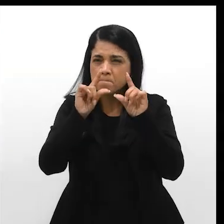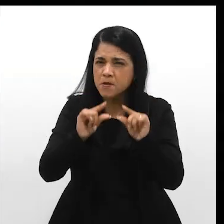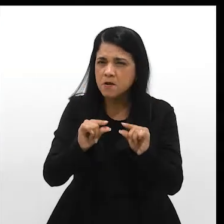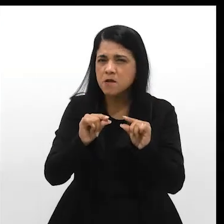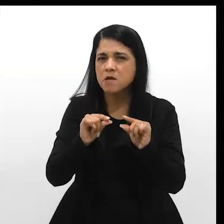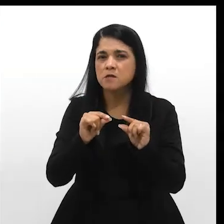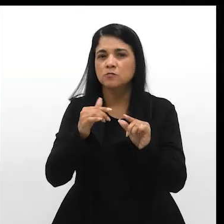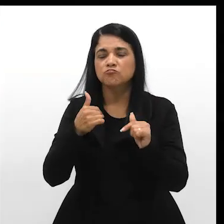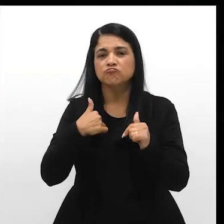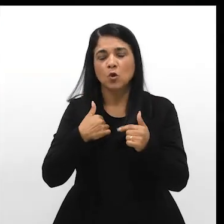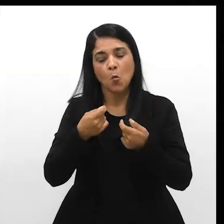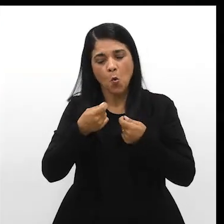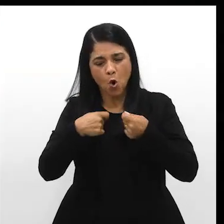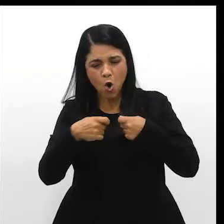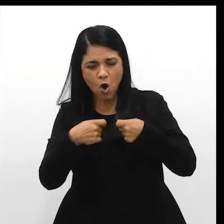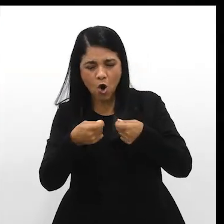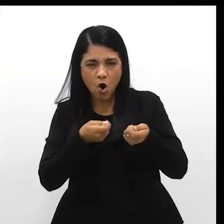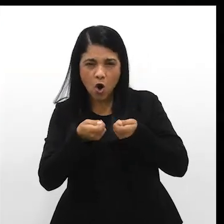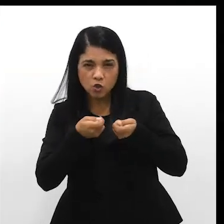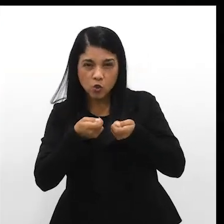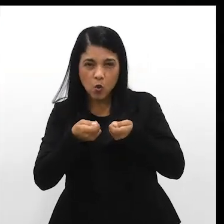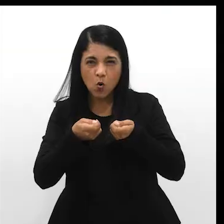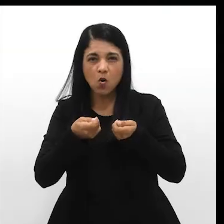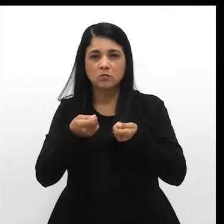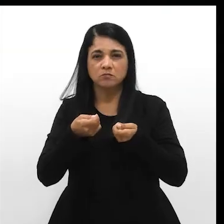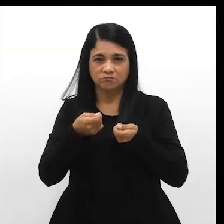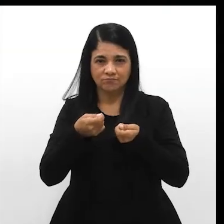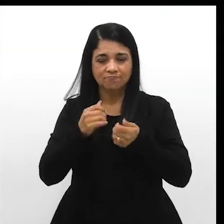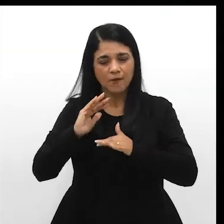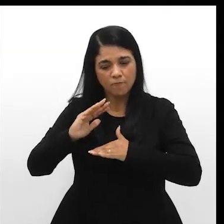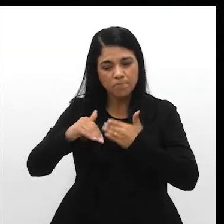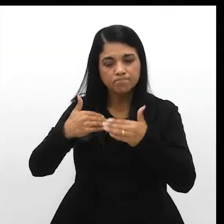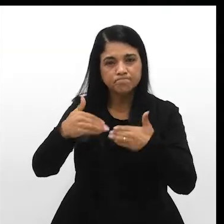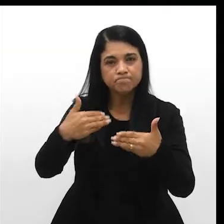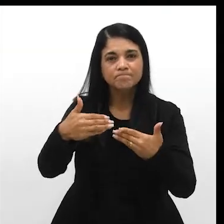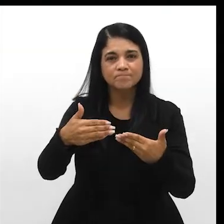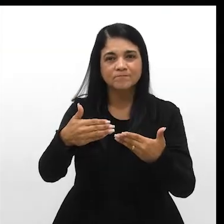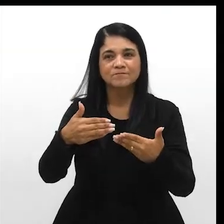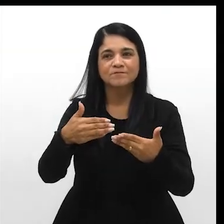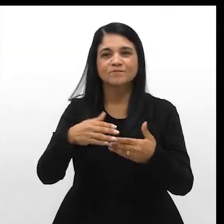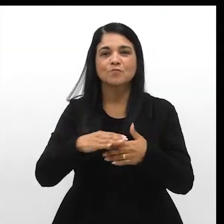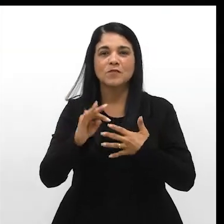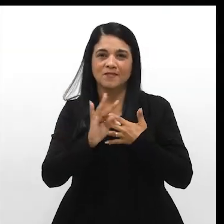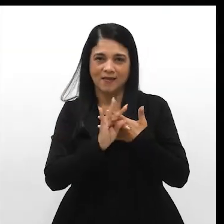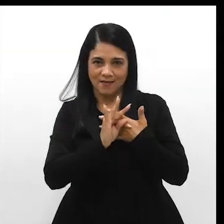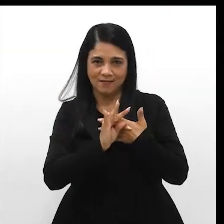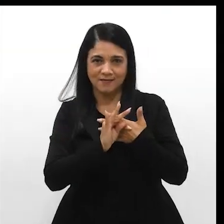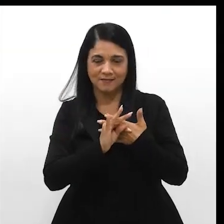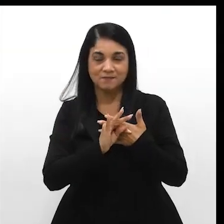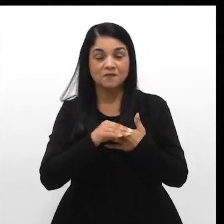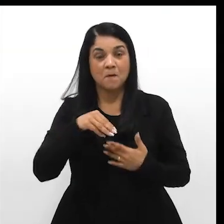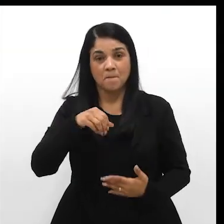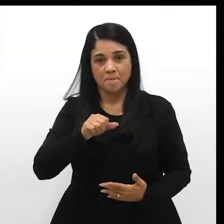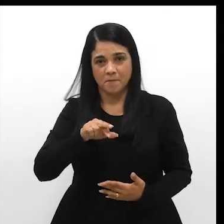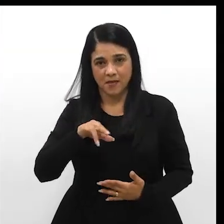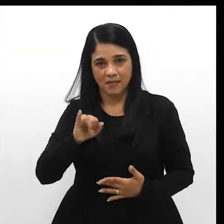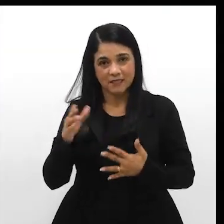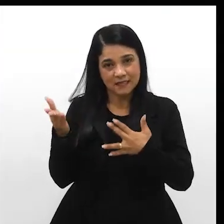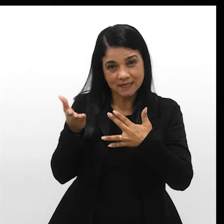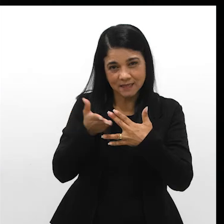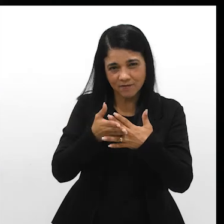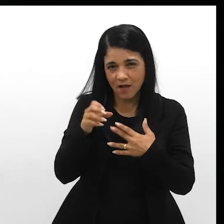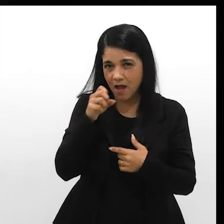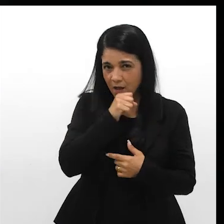esforço. menos e tudo mais, eu vou ali avançando, né? Nessas questões.